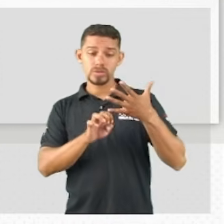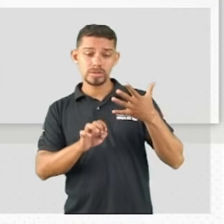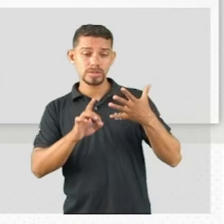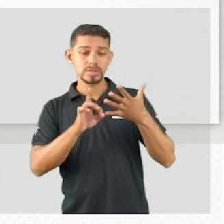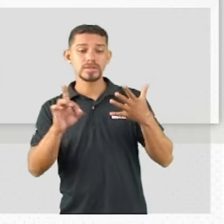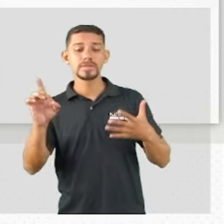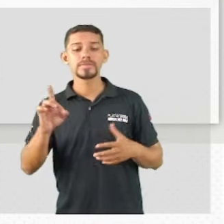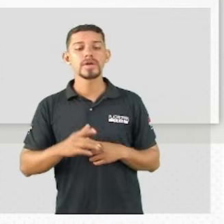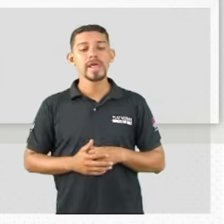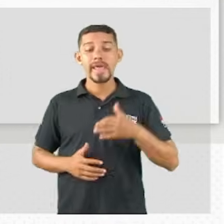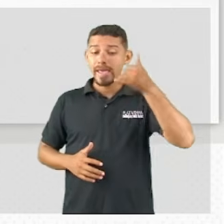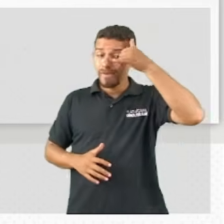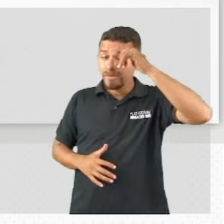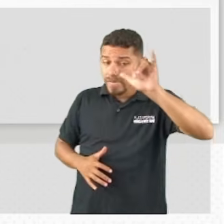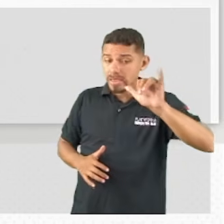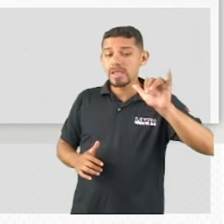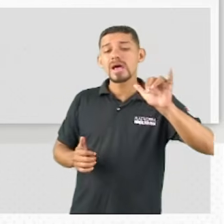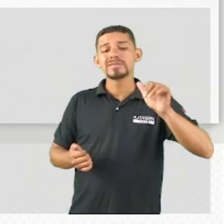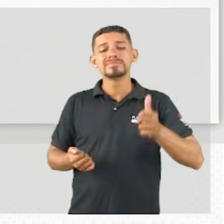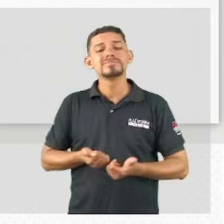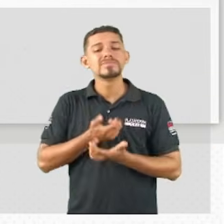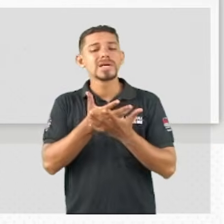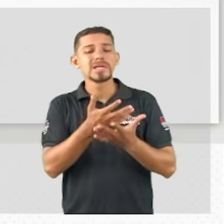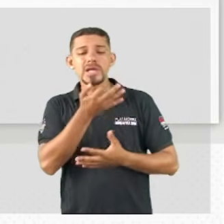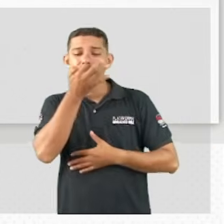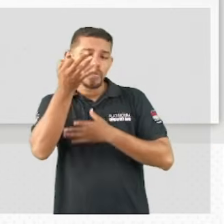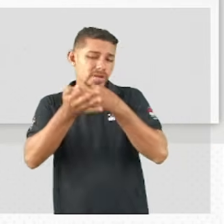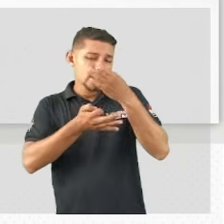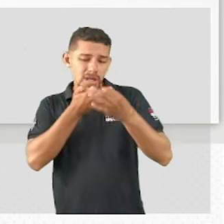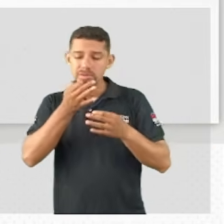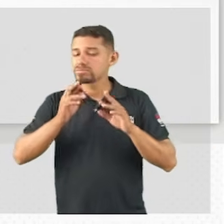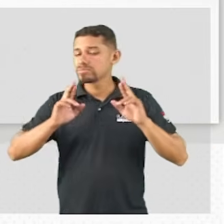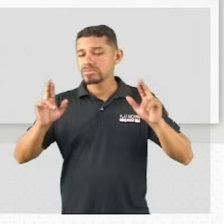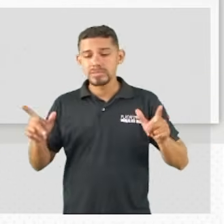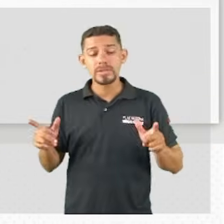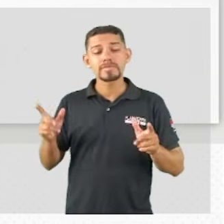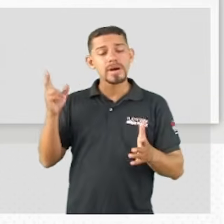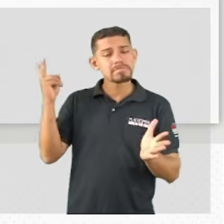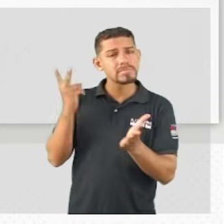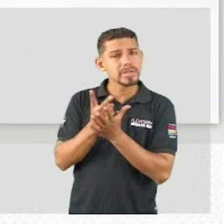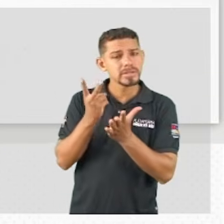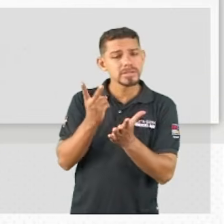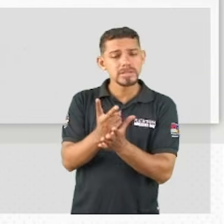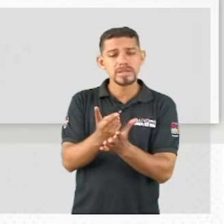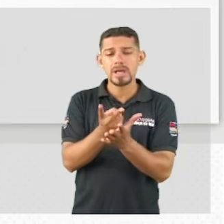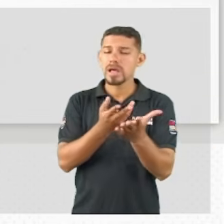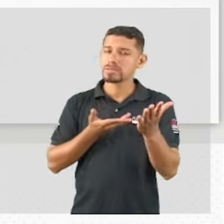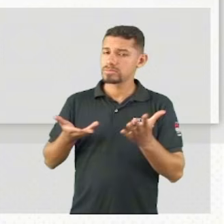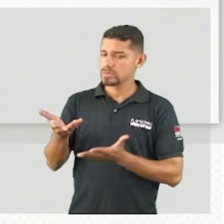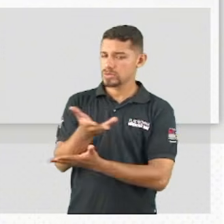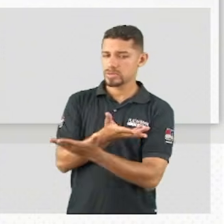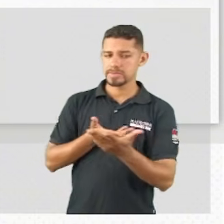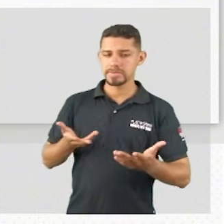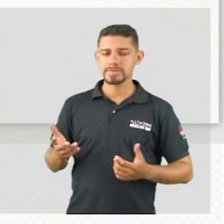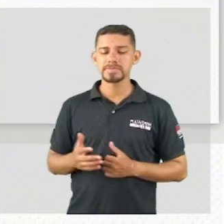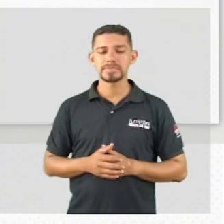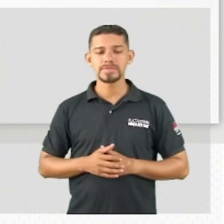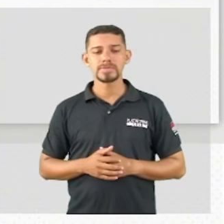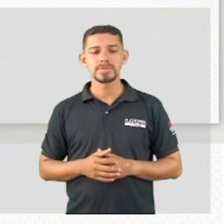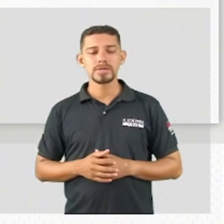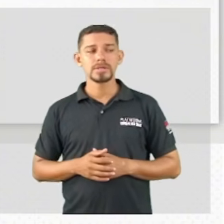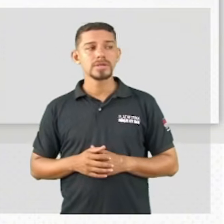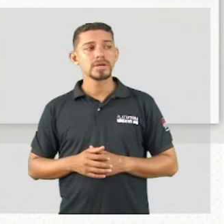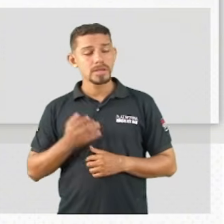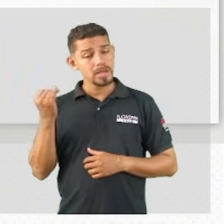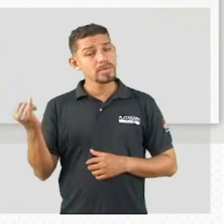D, evitar a exposição de opiniões divergentes para manter a harmonia entre os participantes. Aí